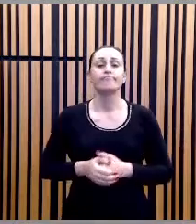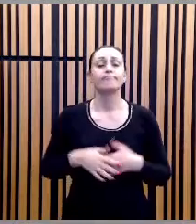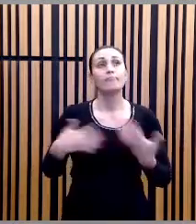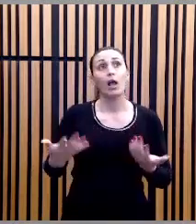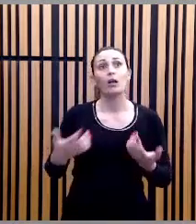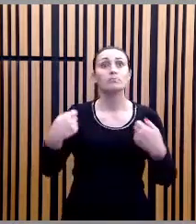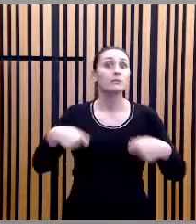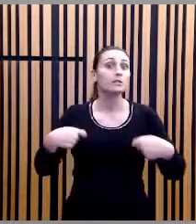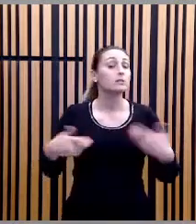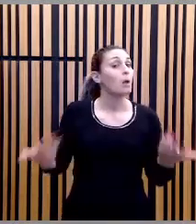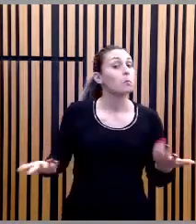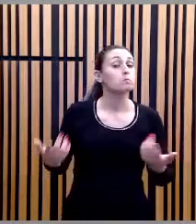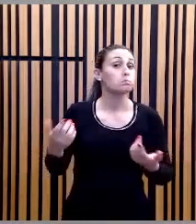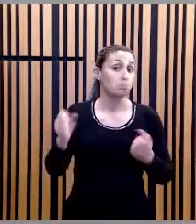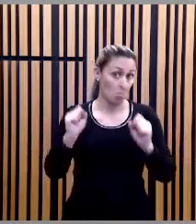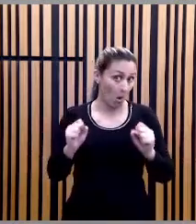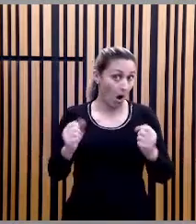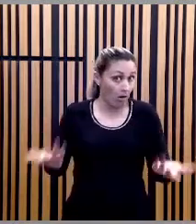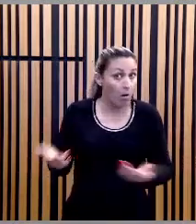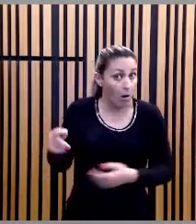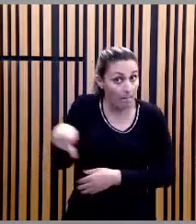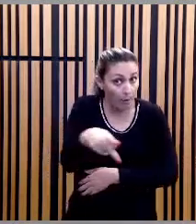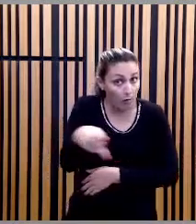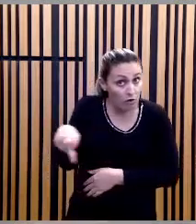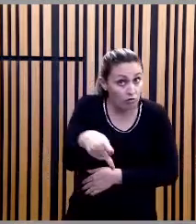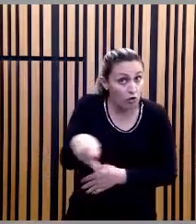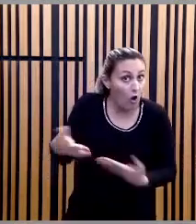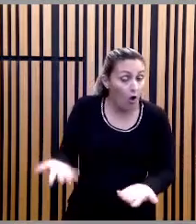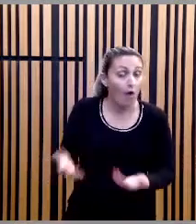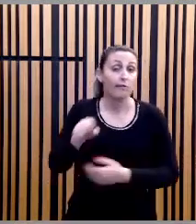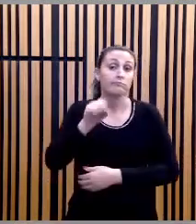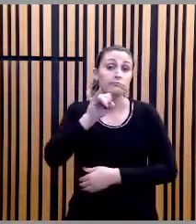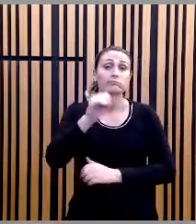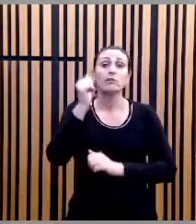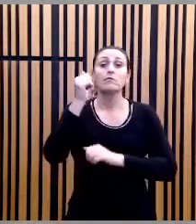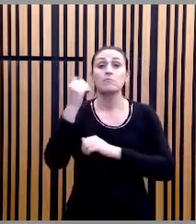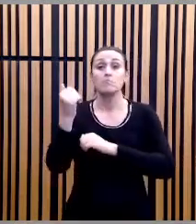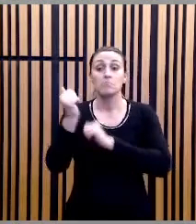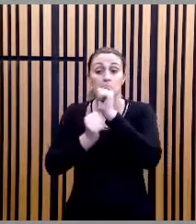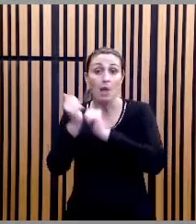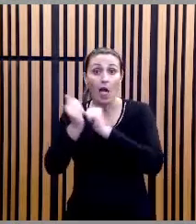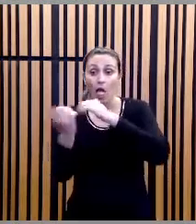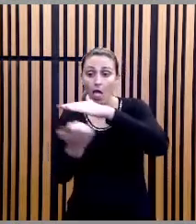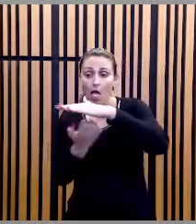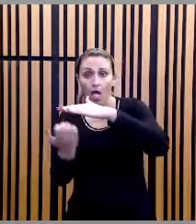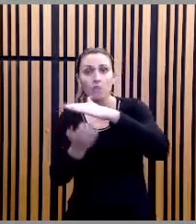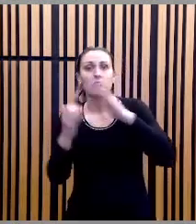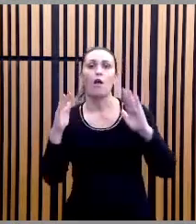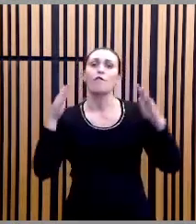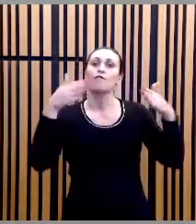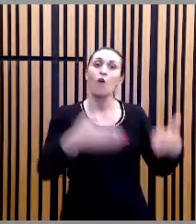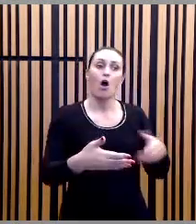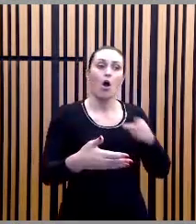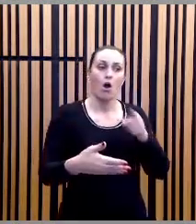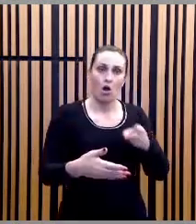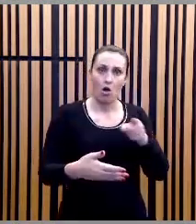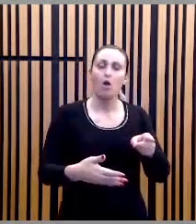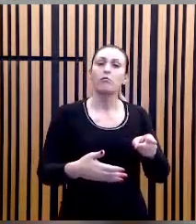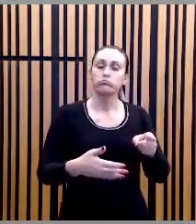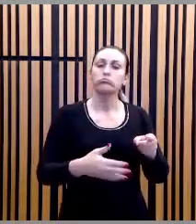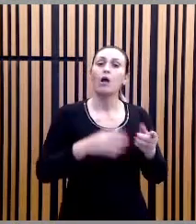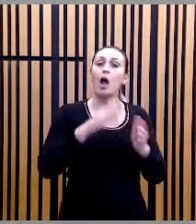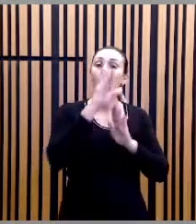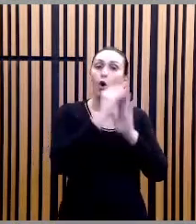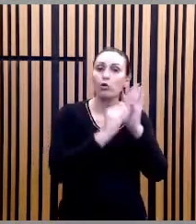que não, de professores, quando for uma empresa voltada para educação, que constrói conteúdos online, que